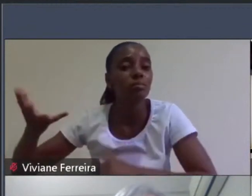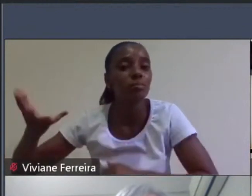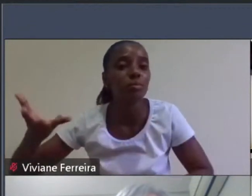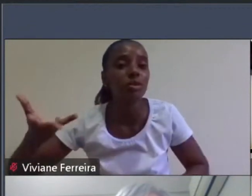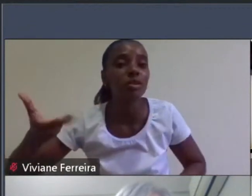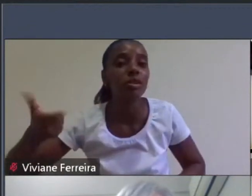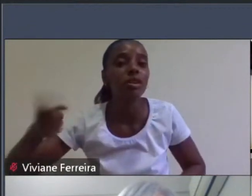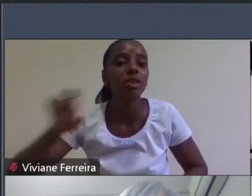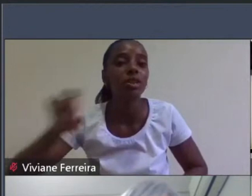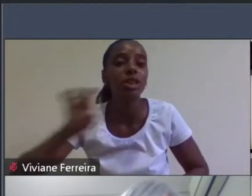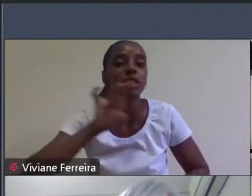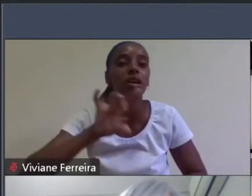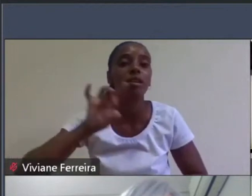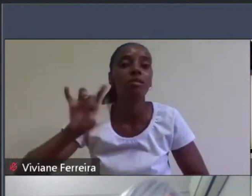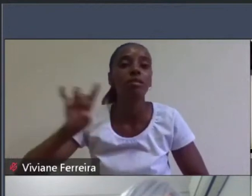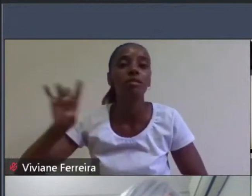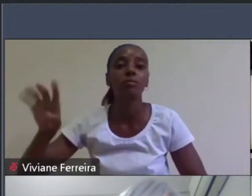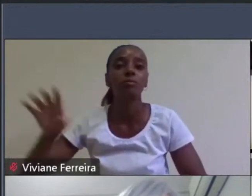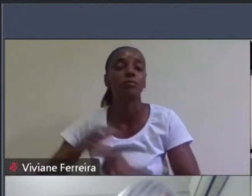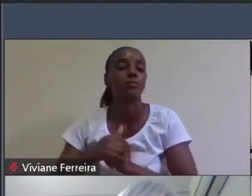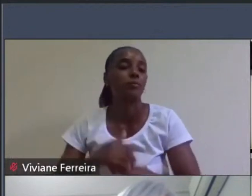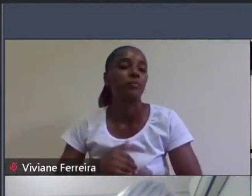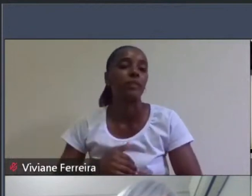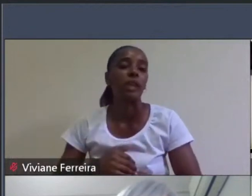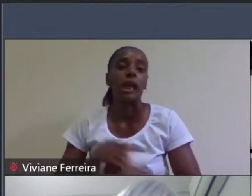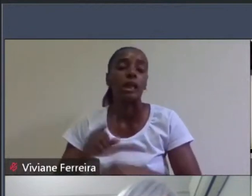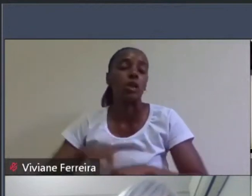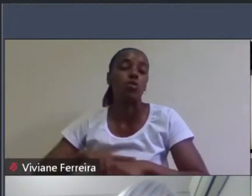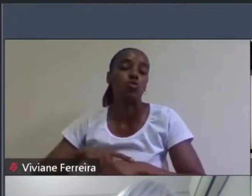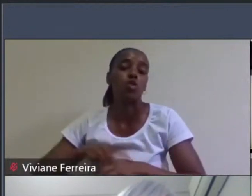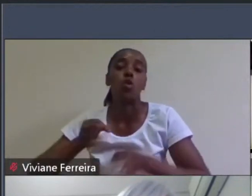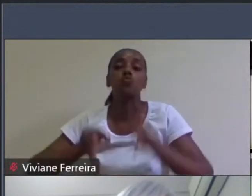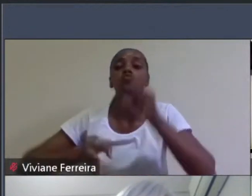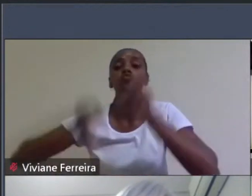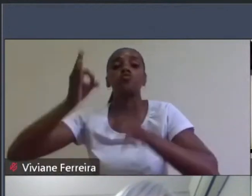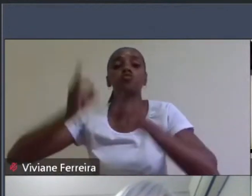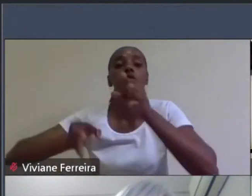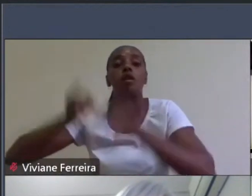candidatos, né? E não já pré-julgar.